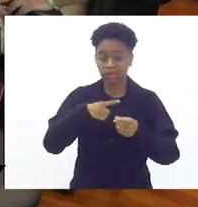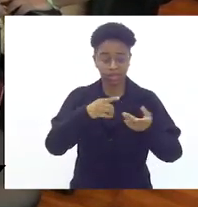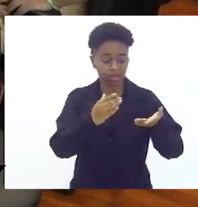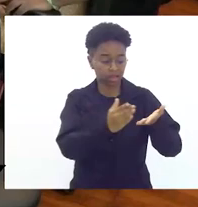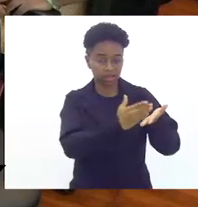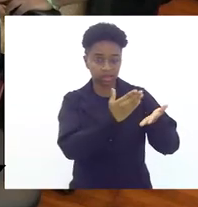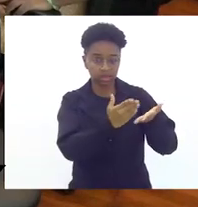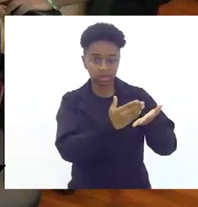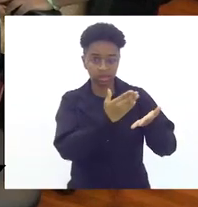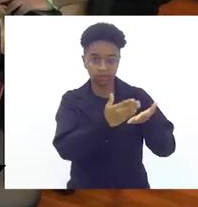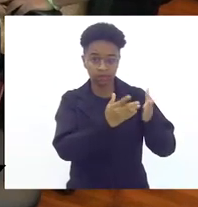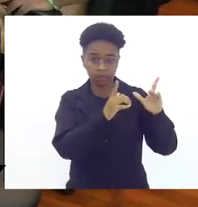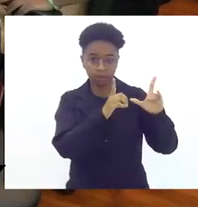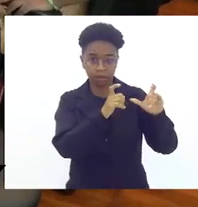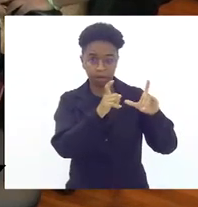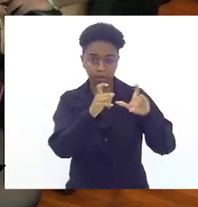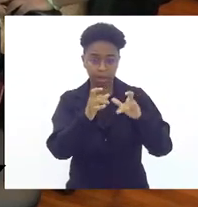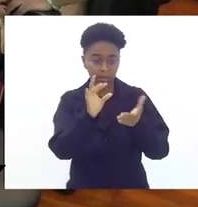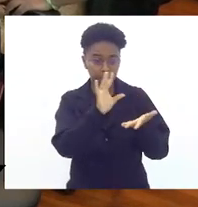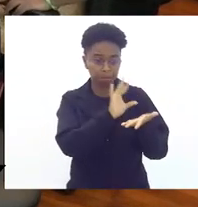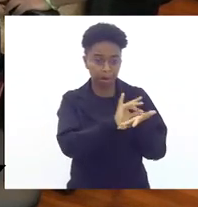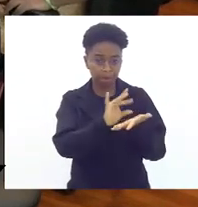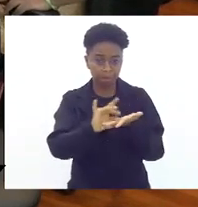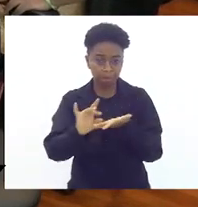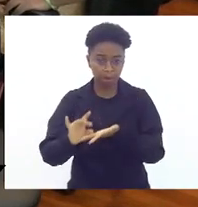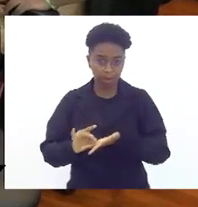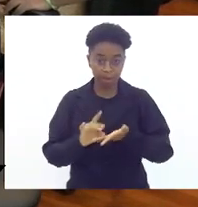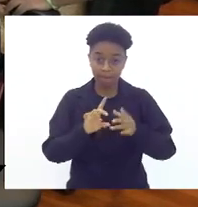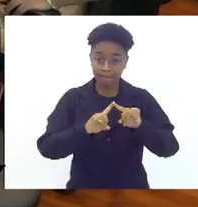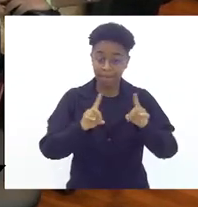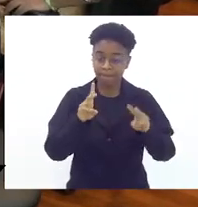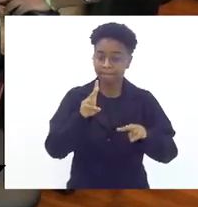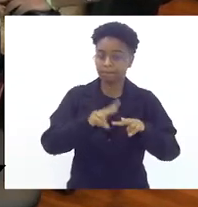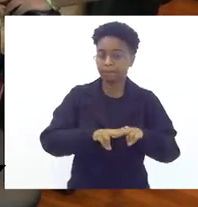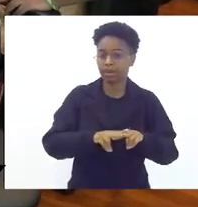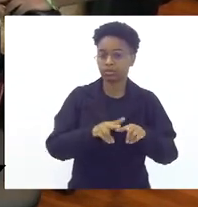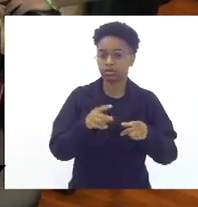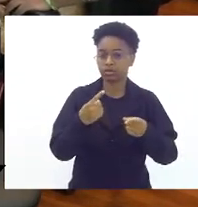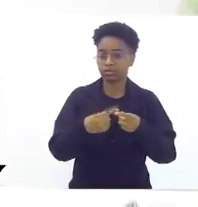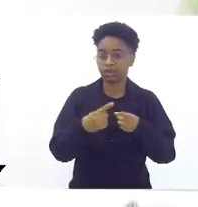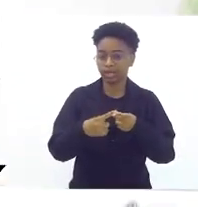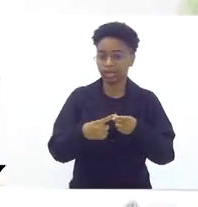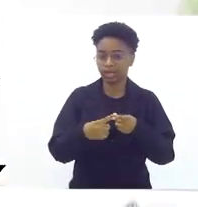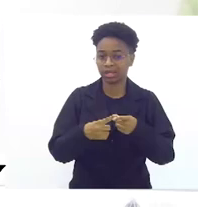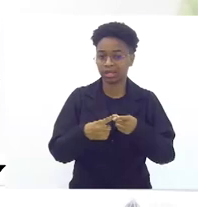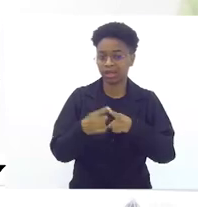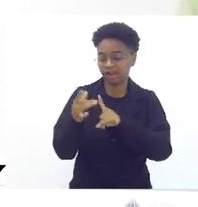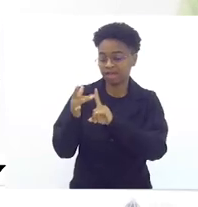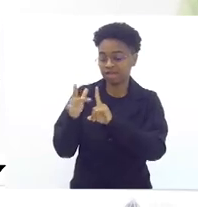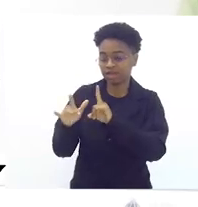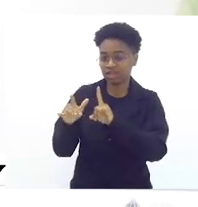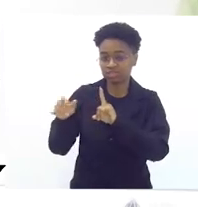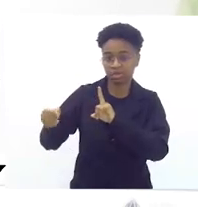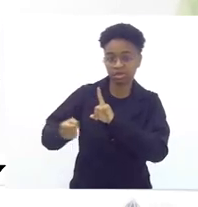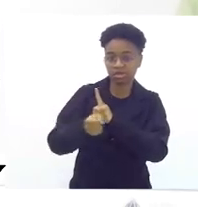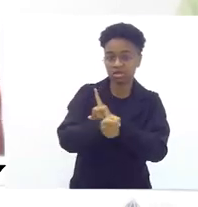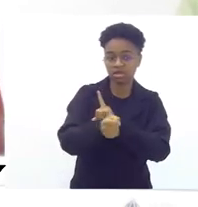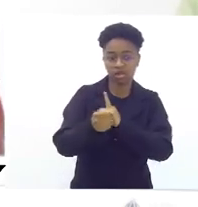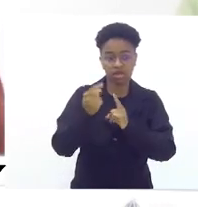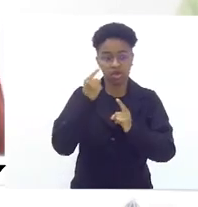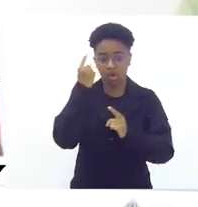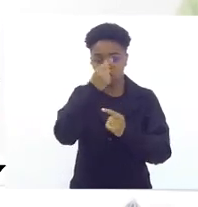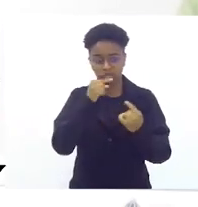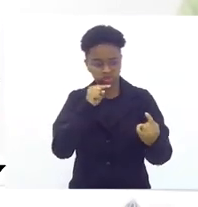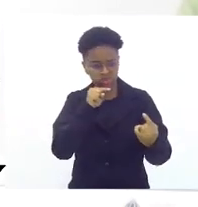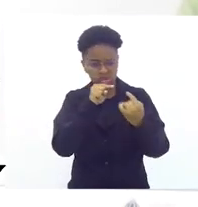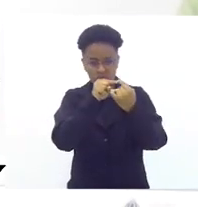de delegacia da delegacia e foi preso porque a vítima foi levada a reconhecer esse menino que